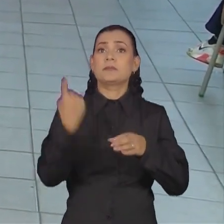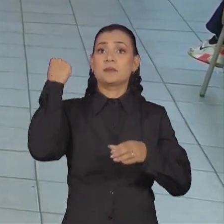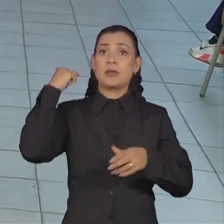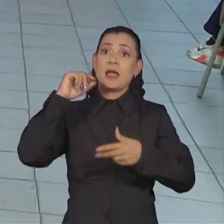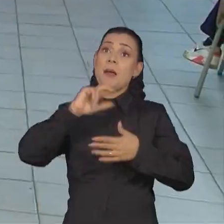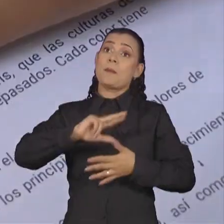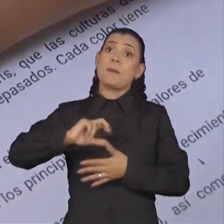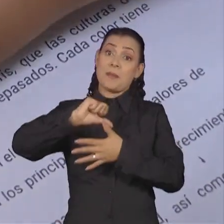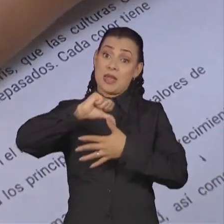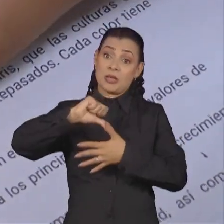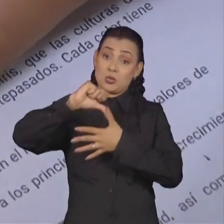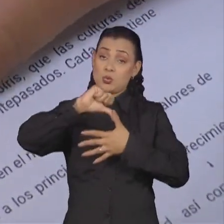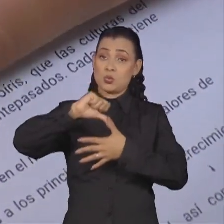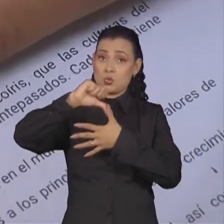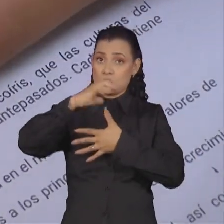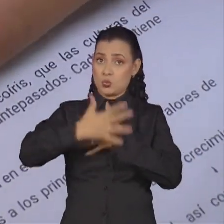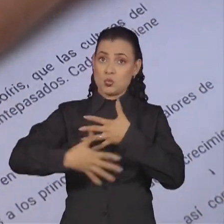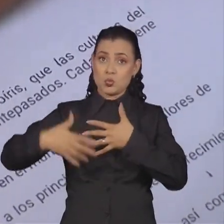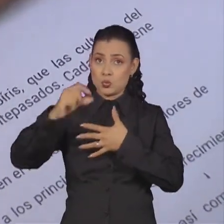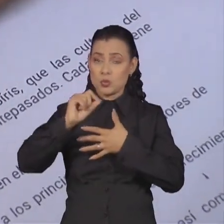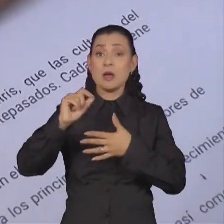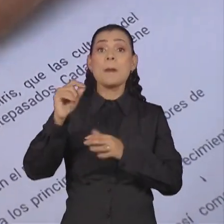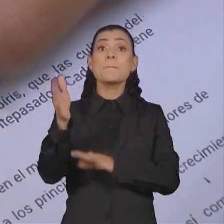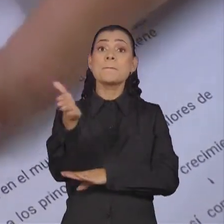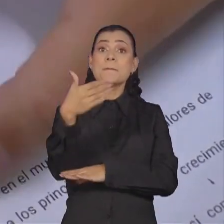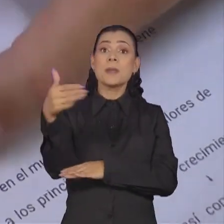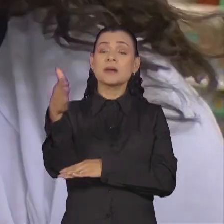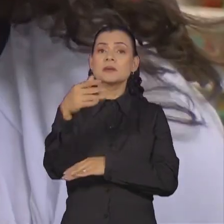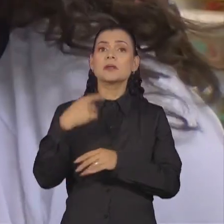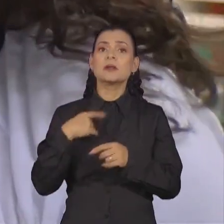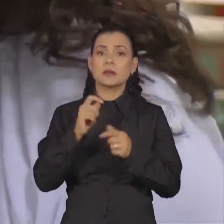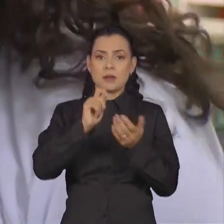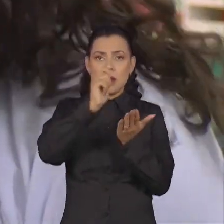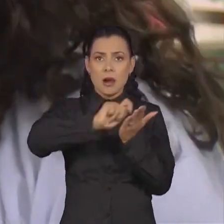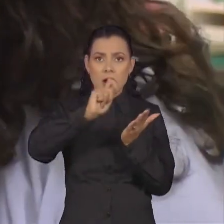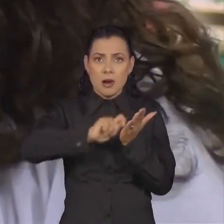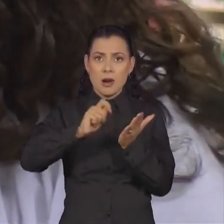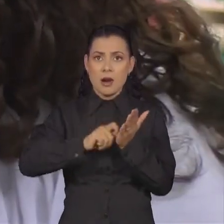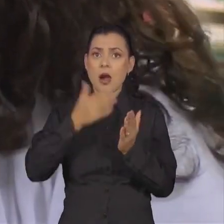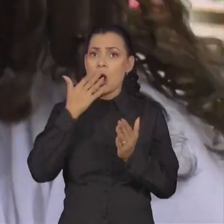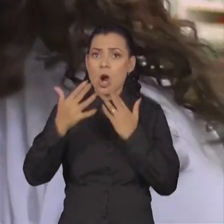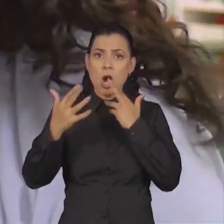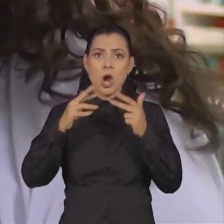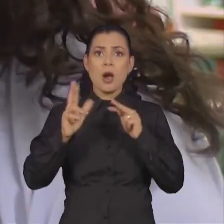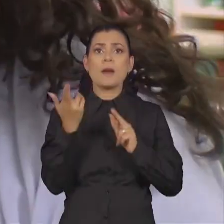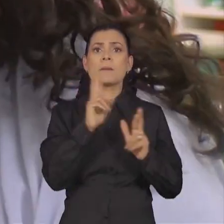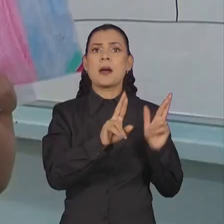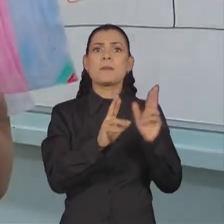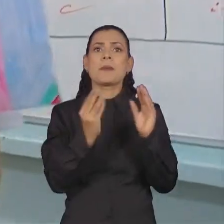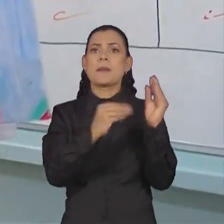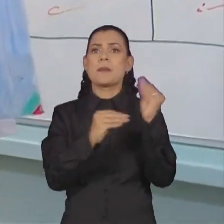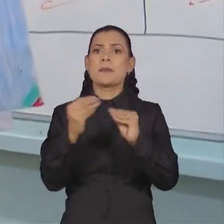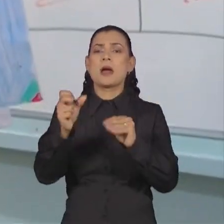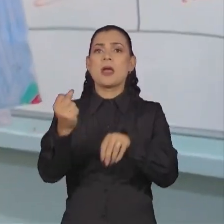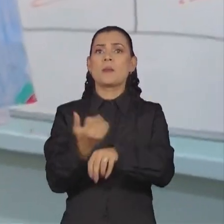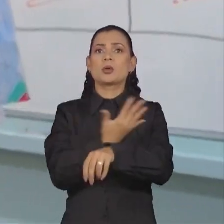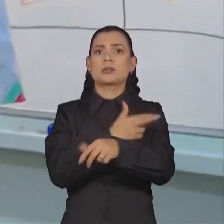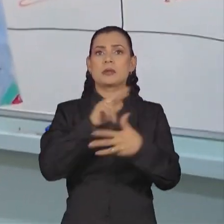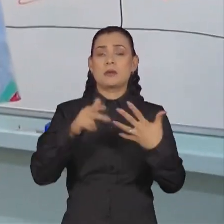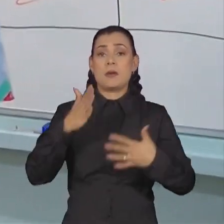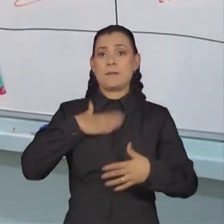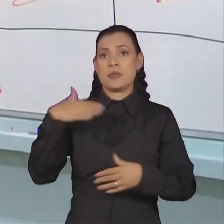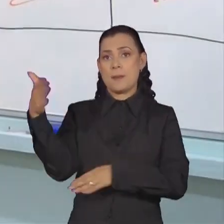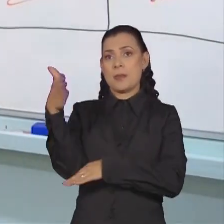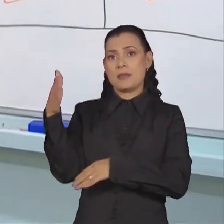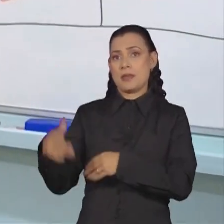do Sul. As bandeiras foram criadas pelos alunos e cada cor representa uma emoção. Essa é a minha